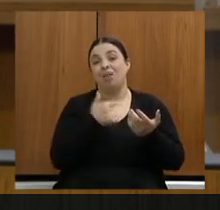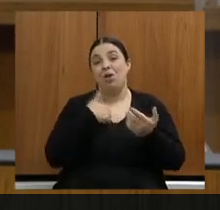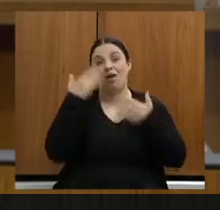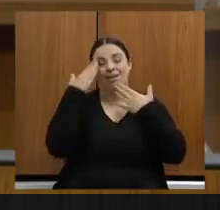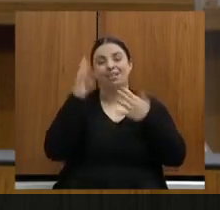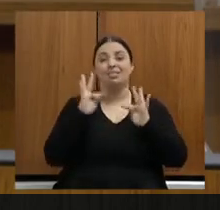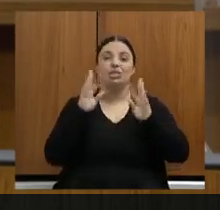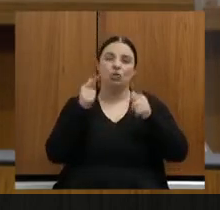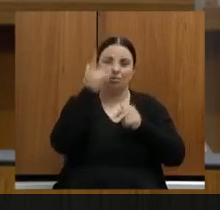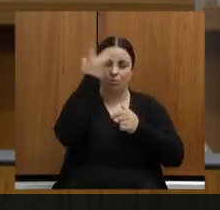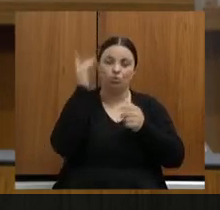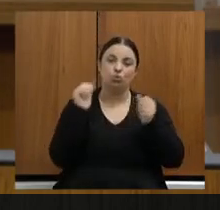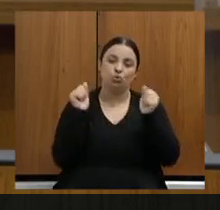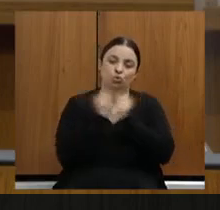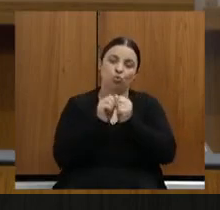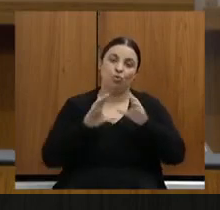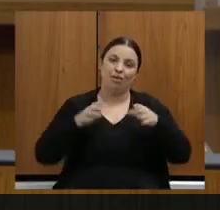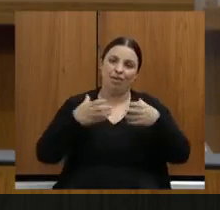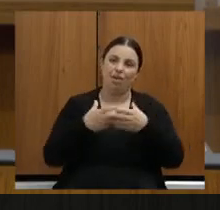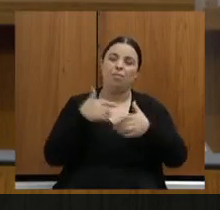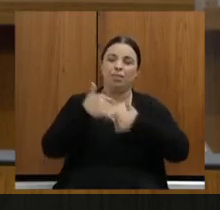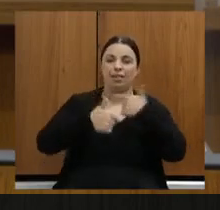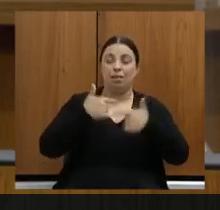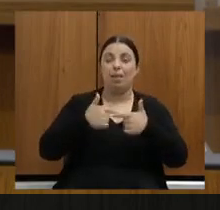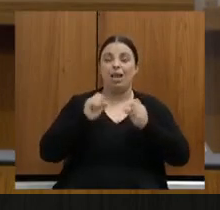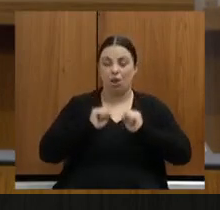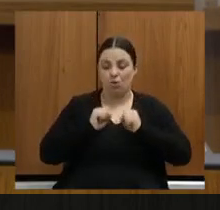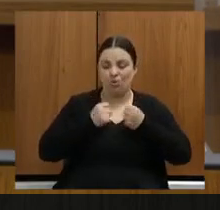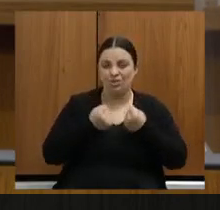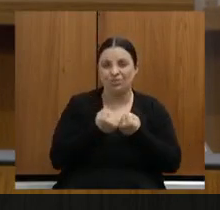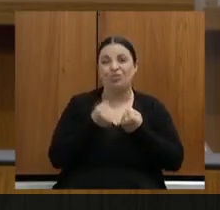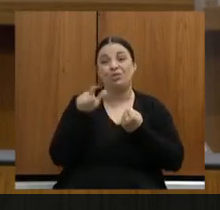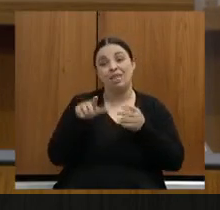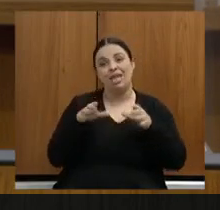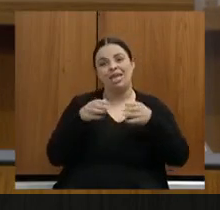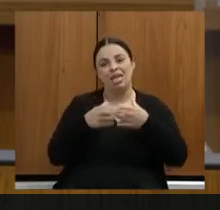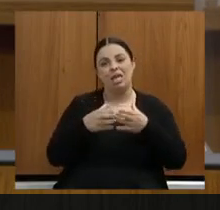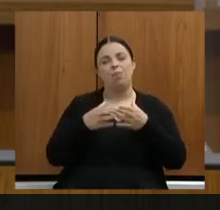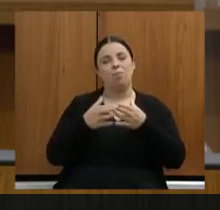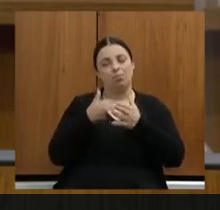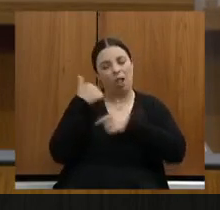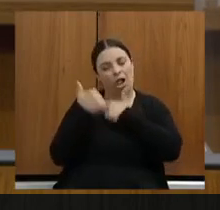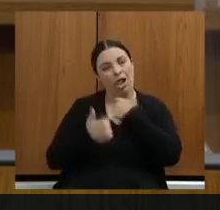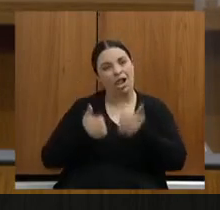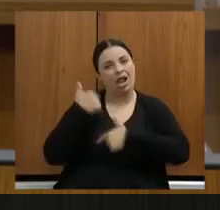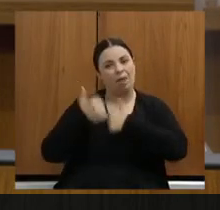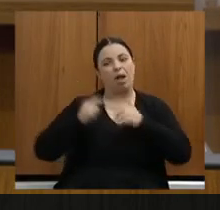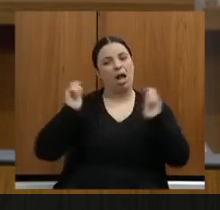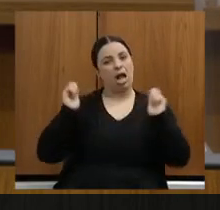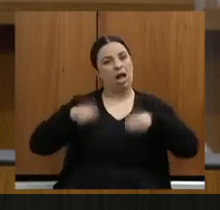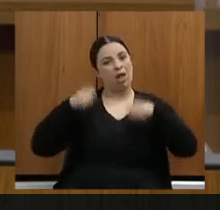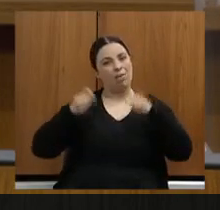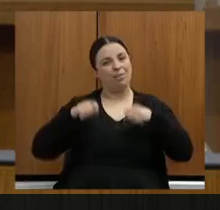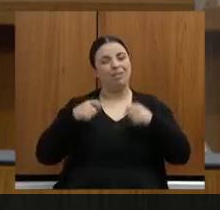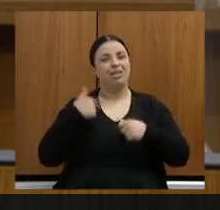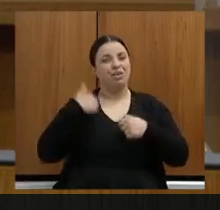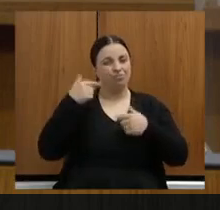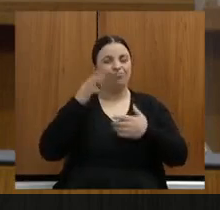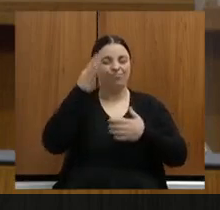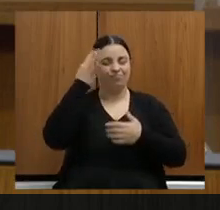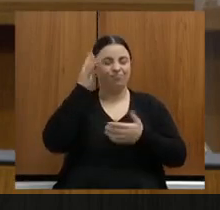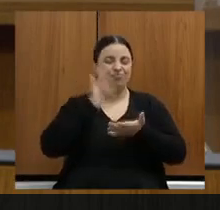que tudo que a gente faz a secretaria é o esforço e todo mundo a equipe é muito dedicada e muito competente e o realmente